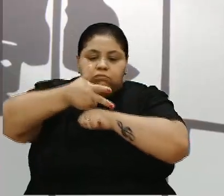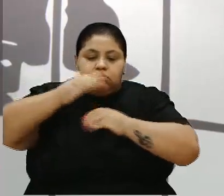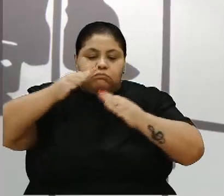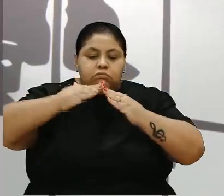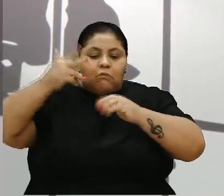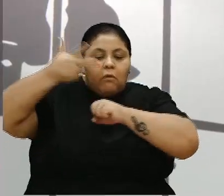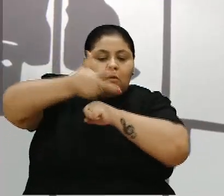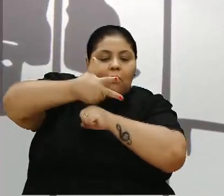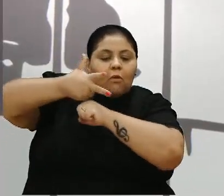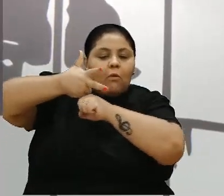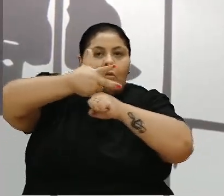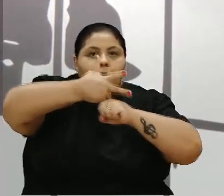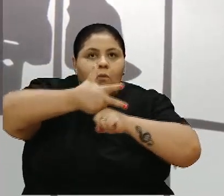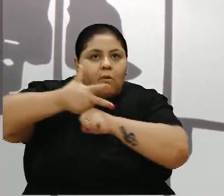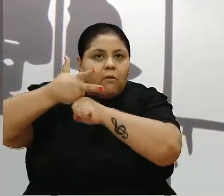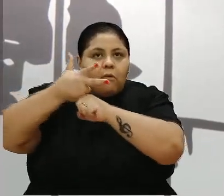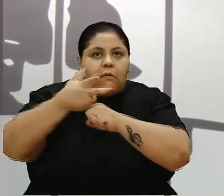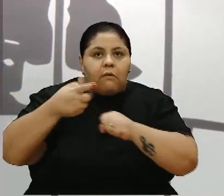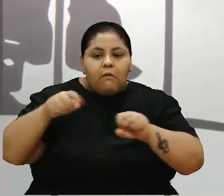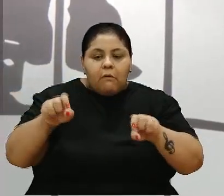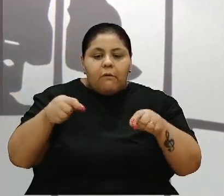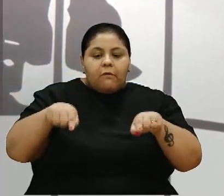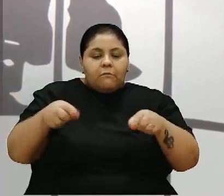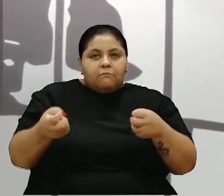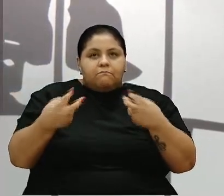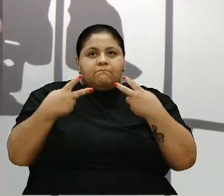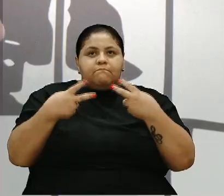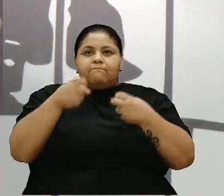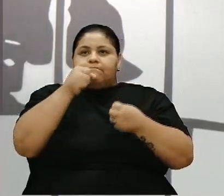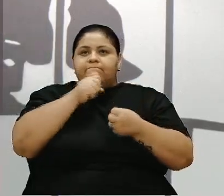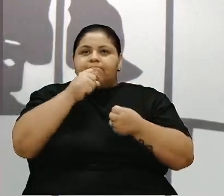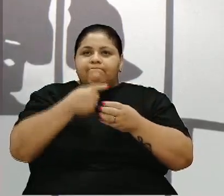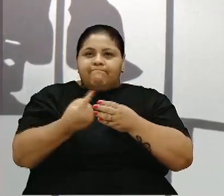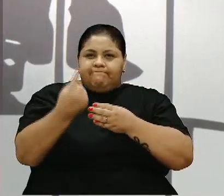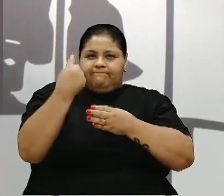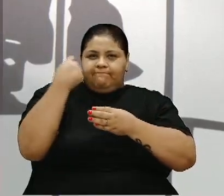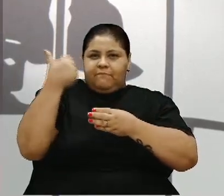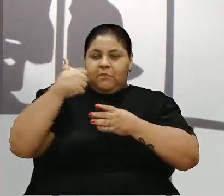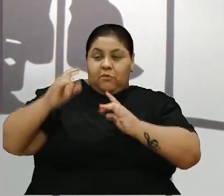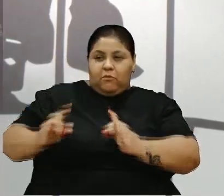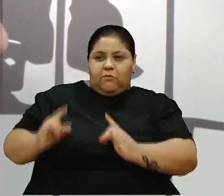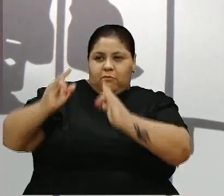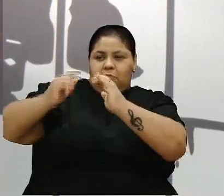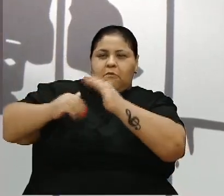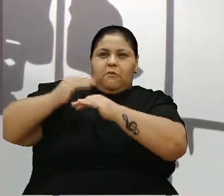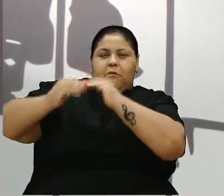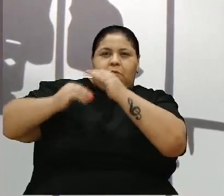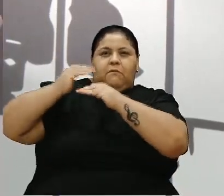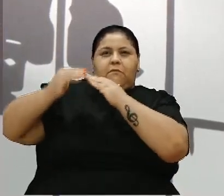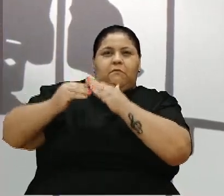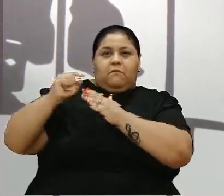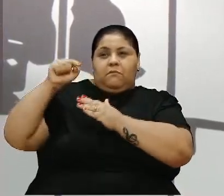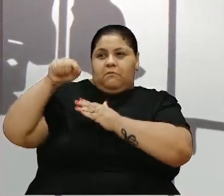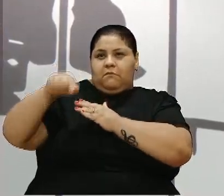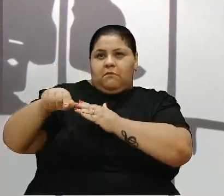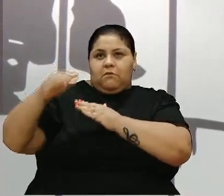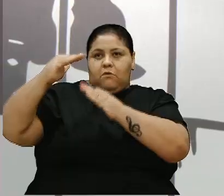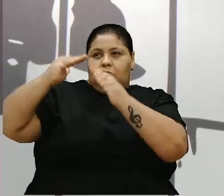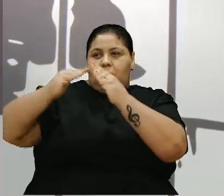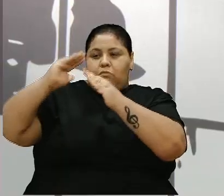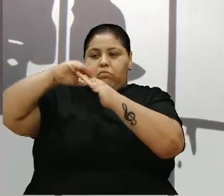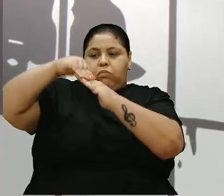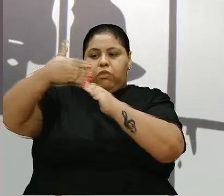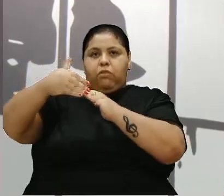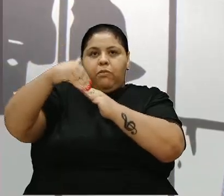usando o drone, né, a gente percebeu que, principalmente a antiga fundição, que foi o primeiro prédio que foi construído lá, está literalmente o telhado caindo,